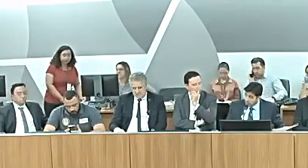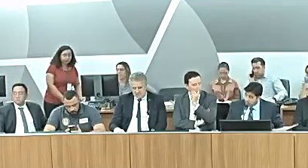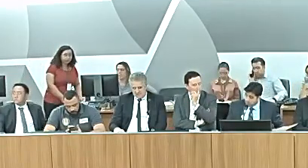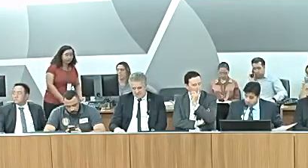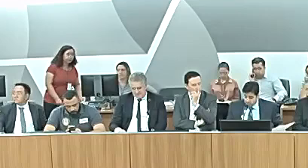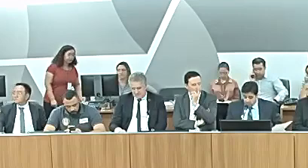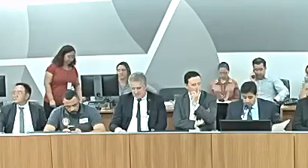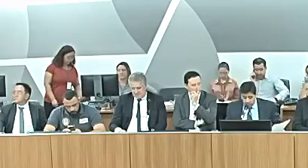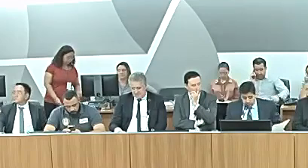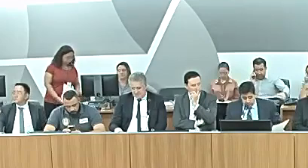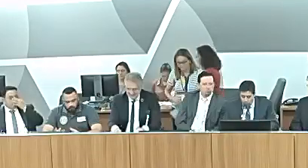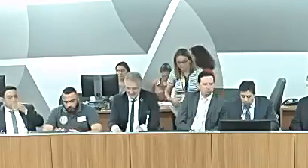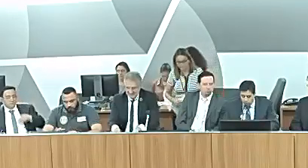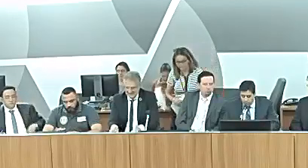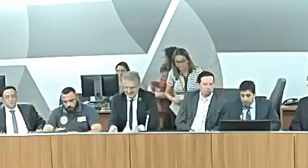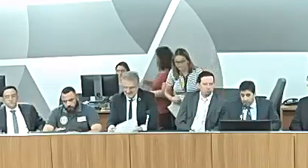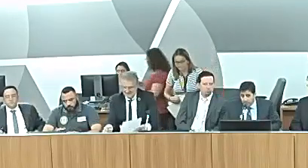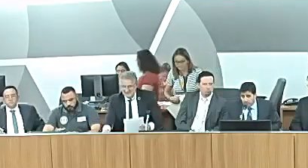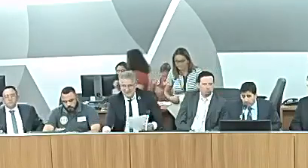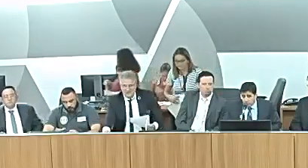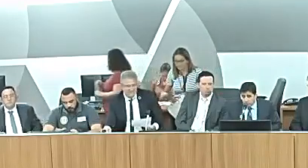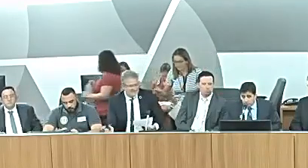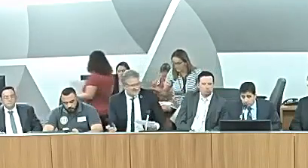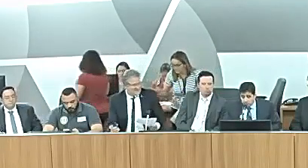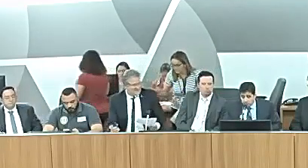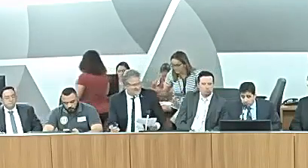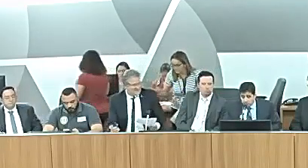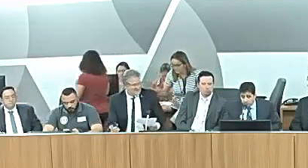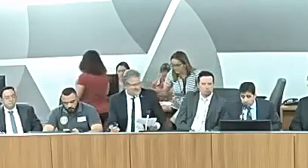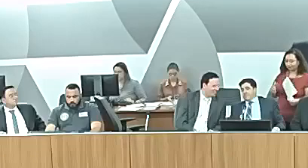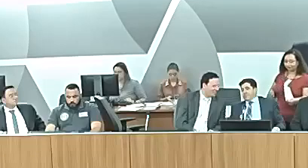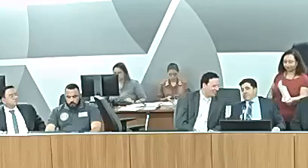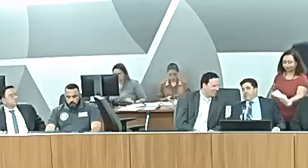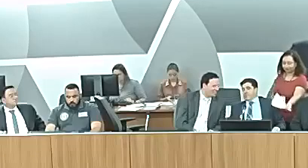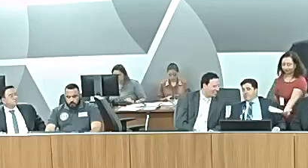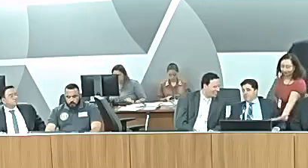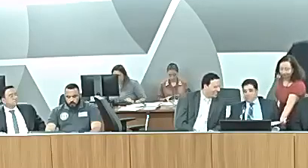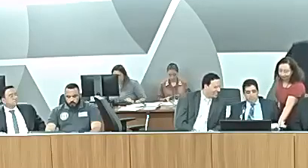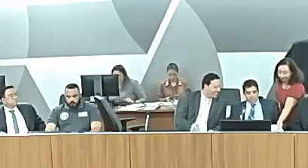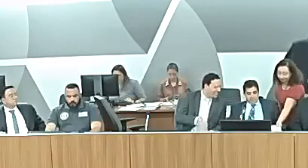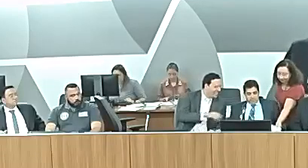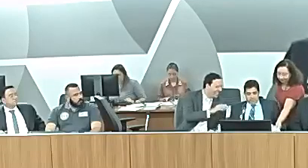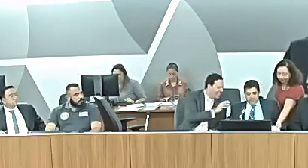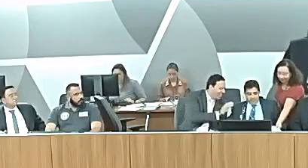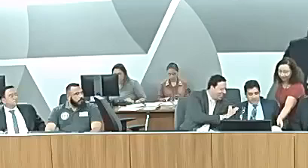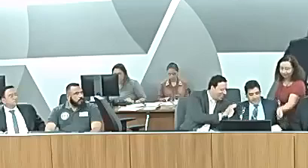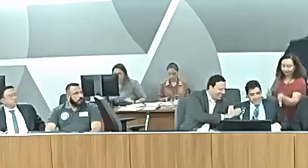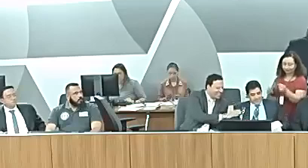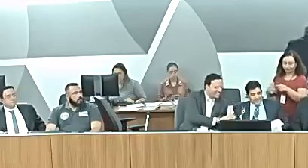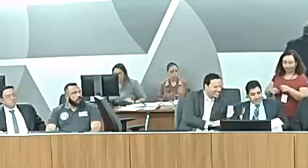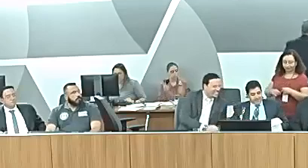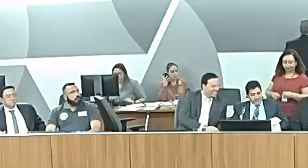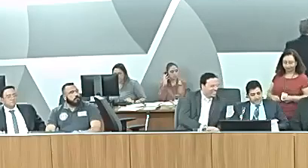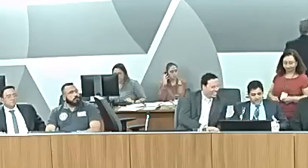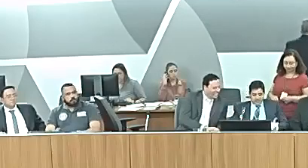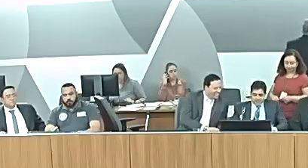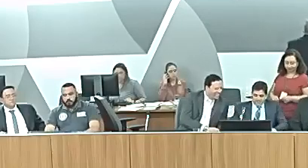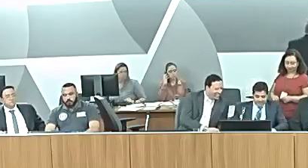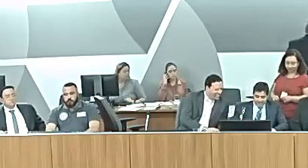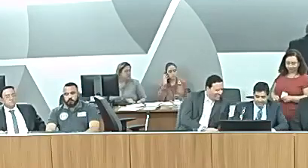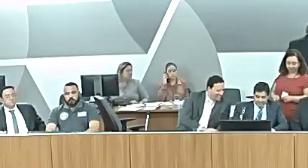deputado joão leite perdeu conjunta das comissões para que as pessoas que estejam